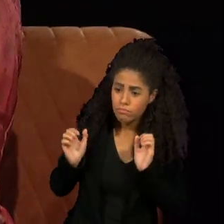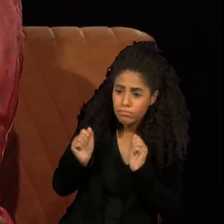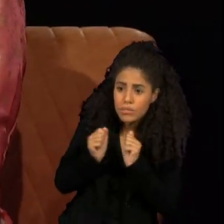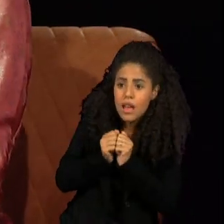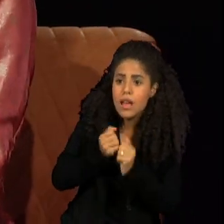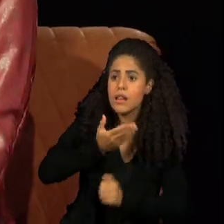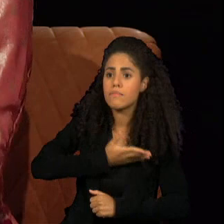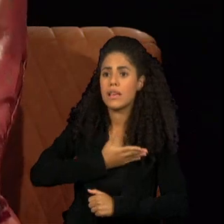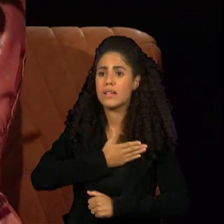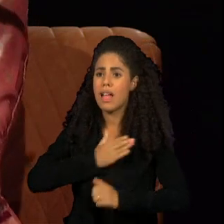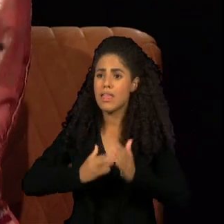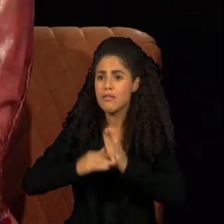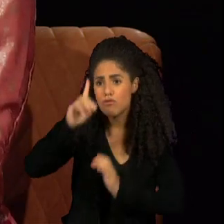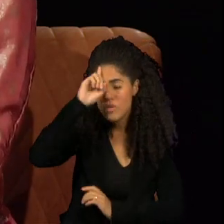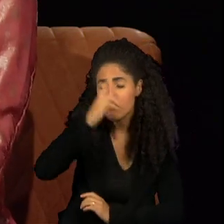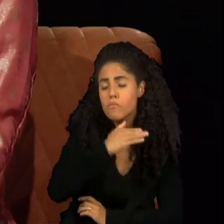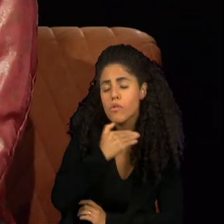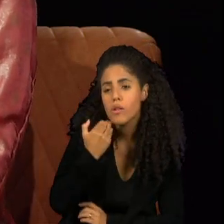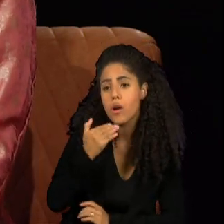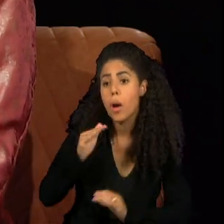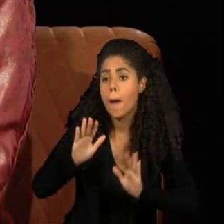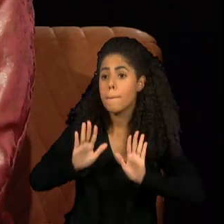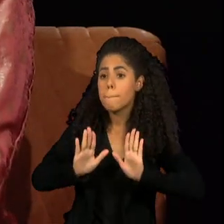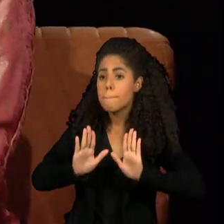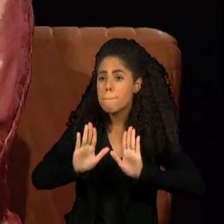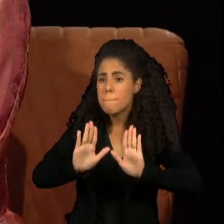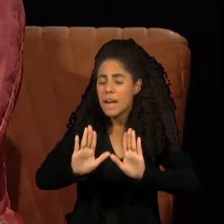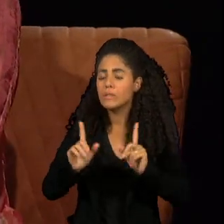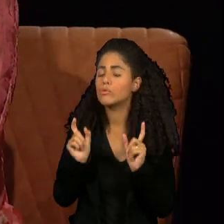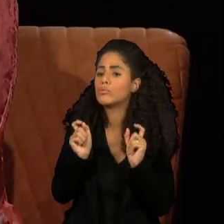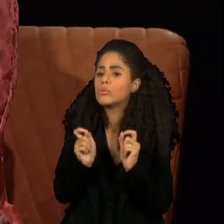morrer. Mas, está entendendo,